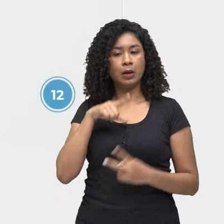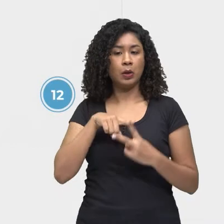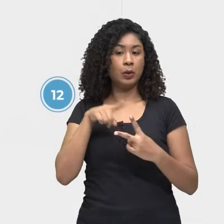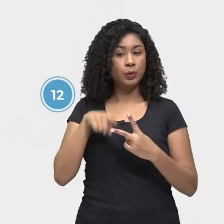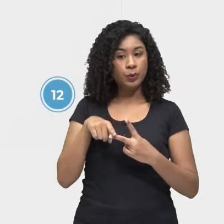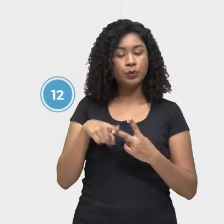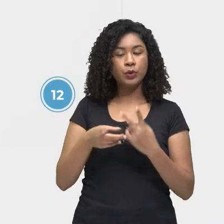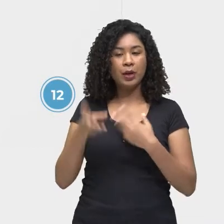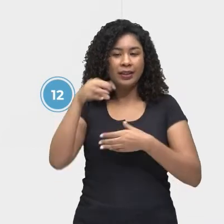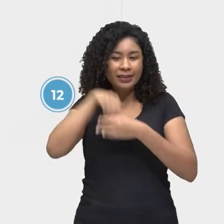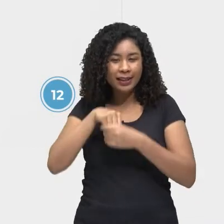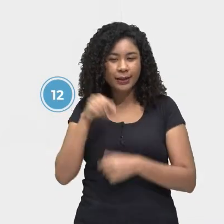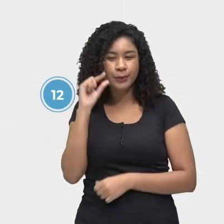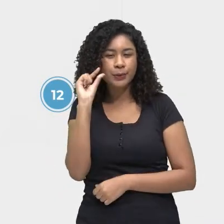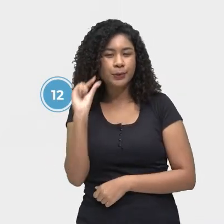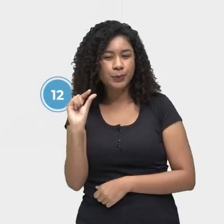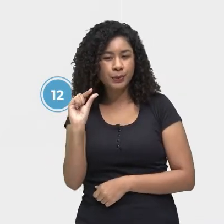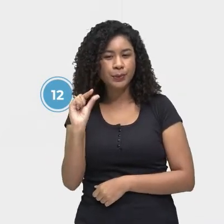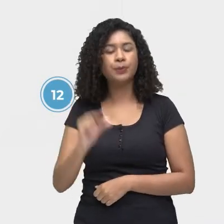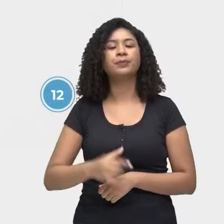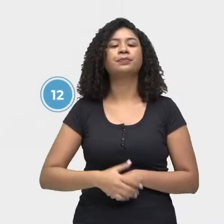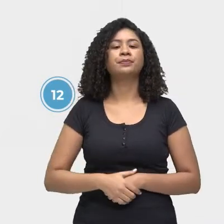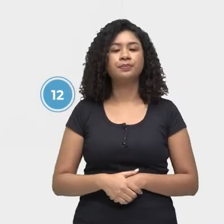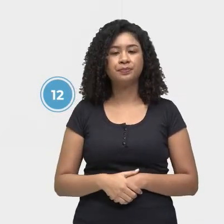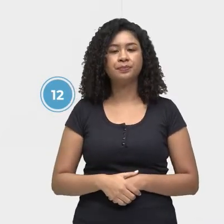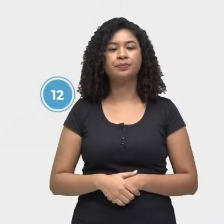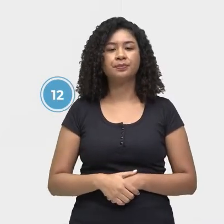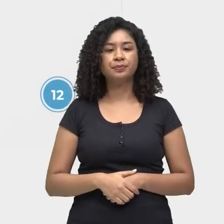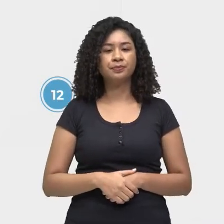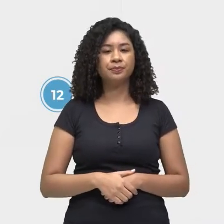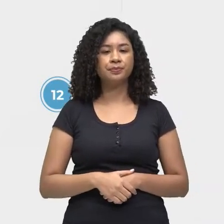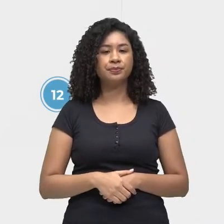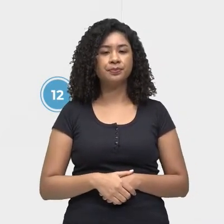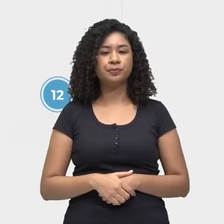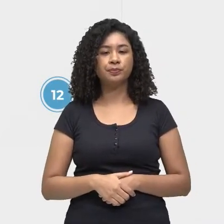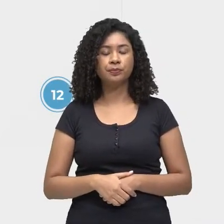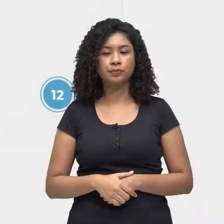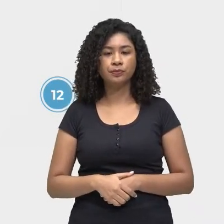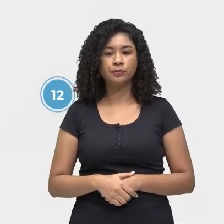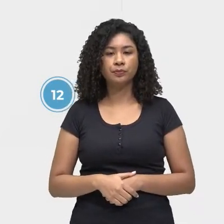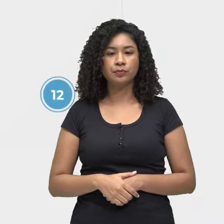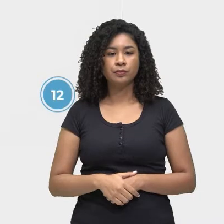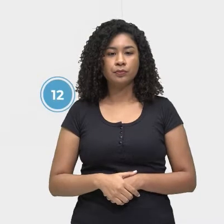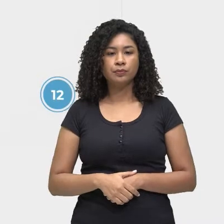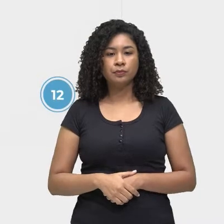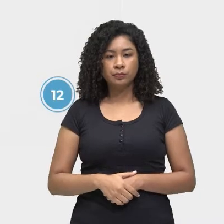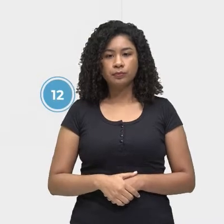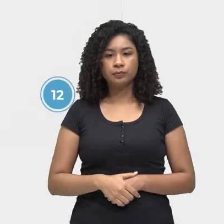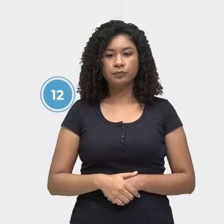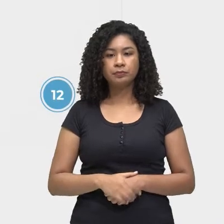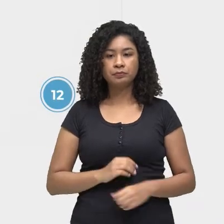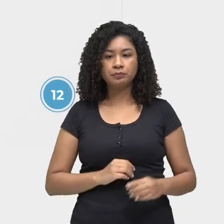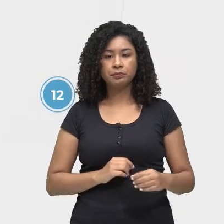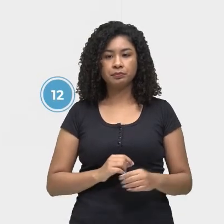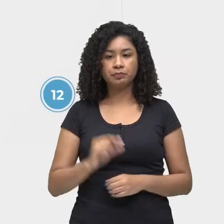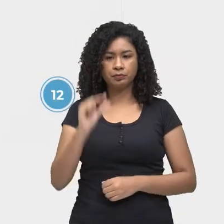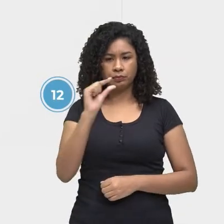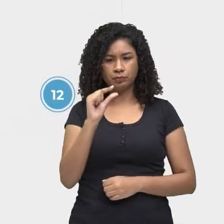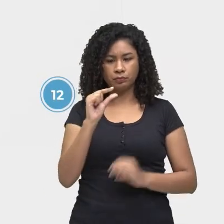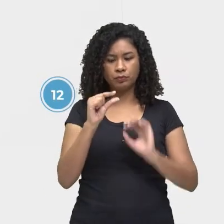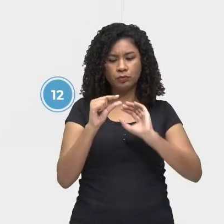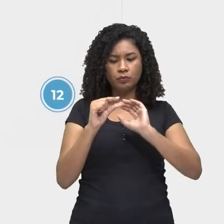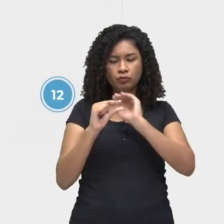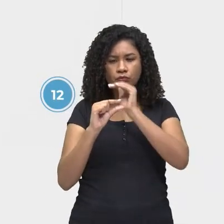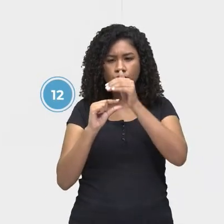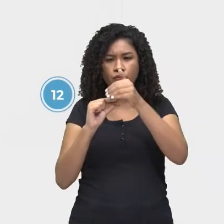Rutherford falou aí em núcleo com cargas positivas e neutras. E ao redor desse núcleo nós temos